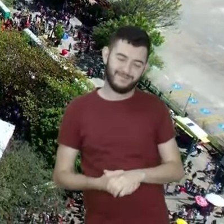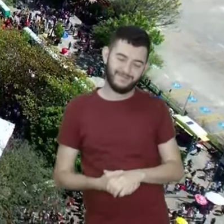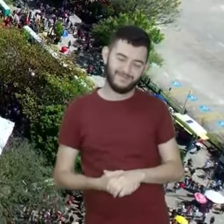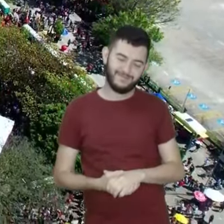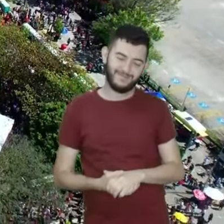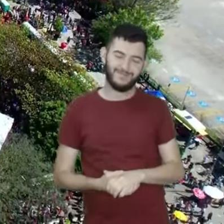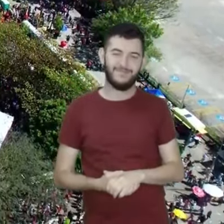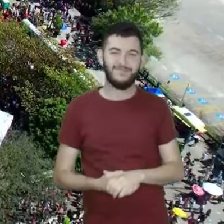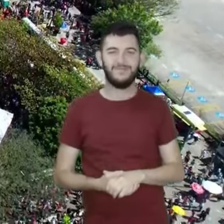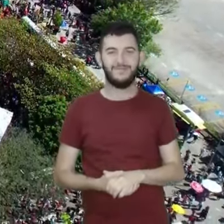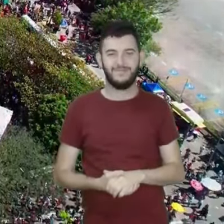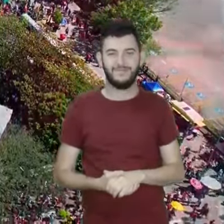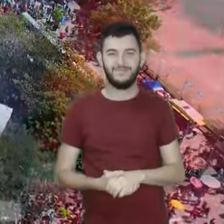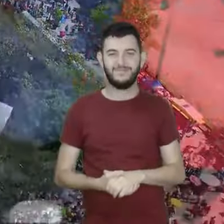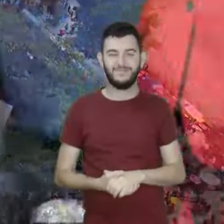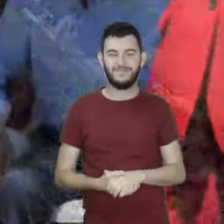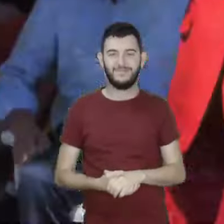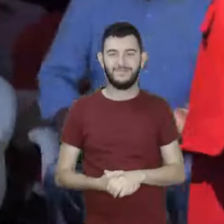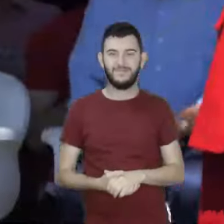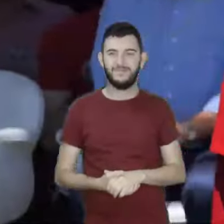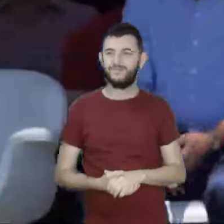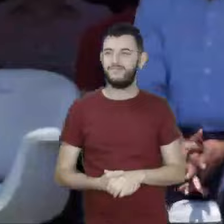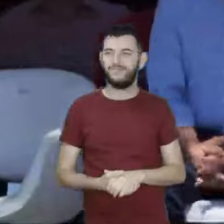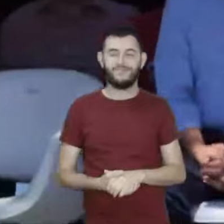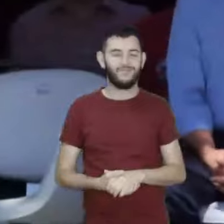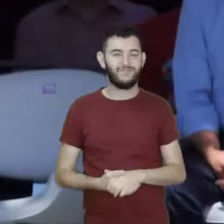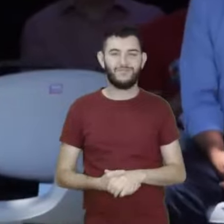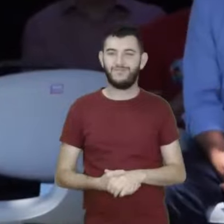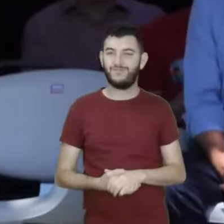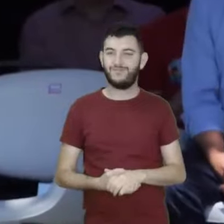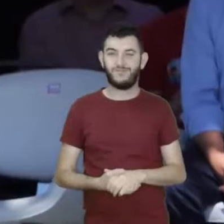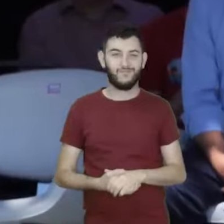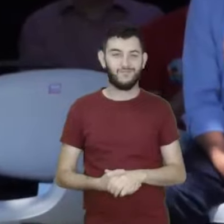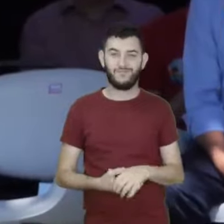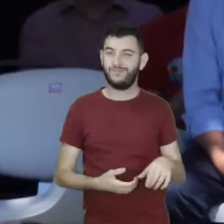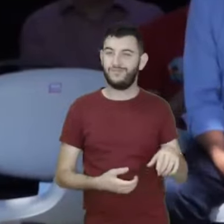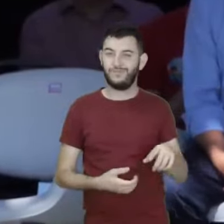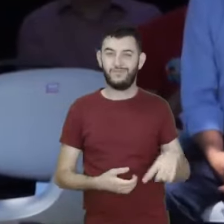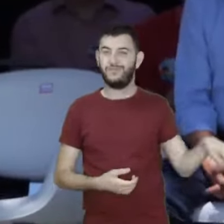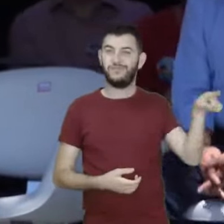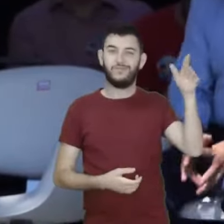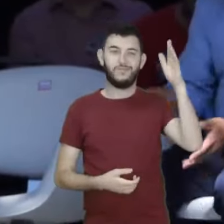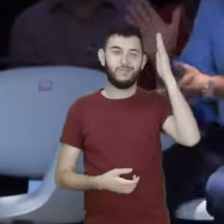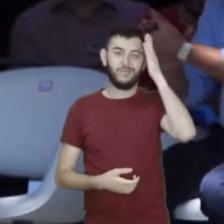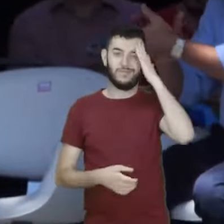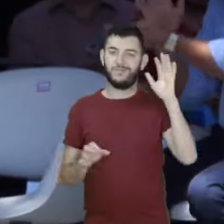Ele não sabe o que é um pernambucano apaixonado.